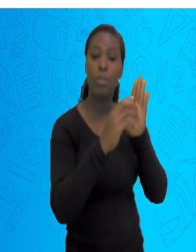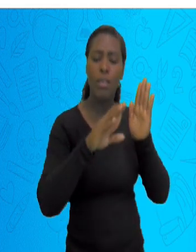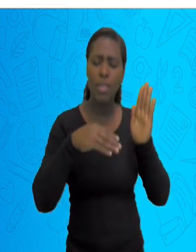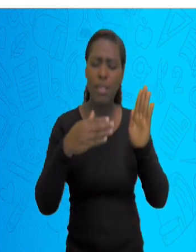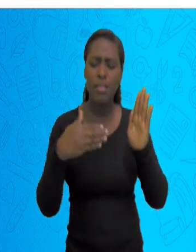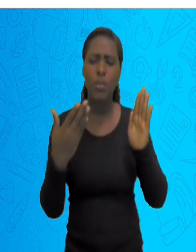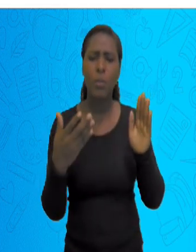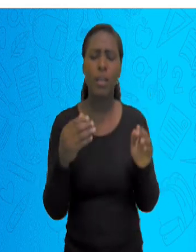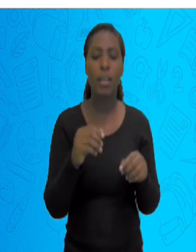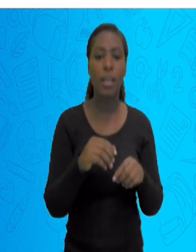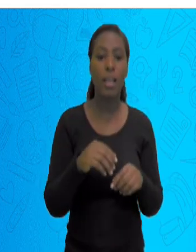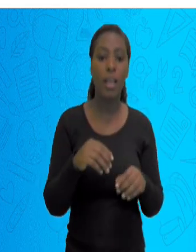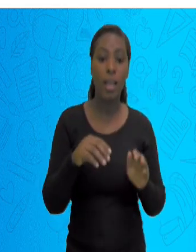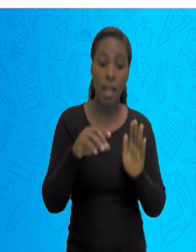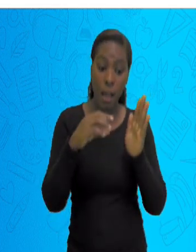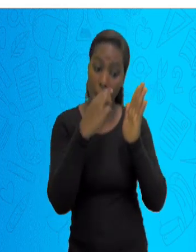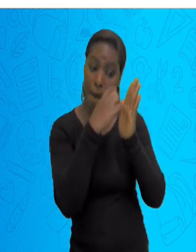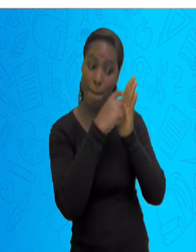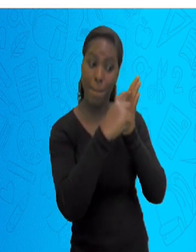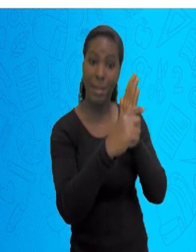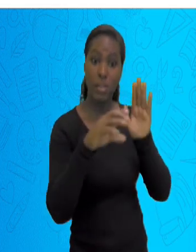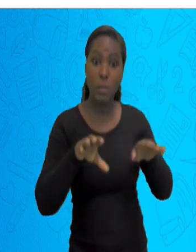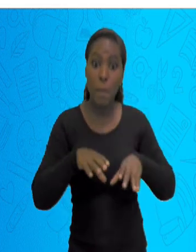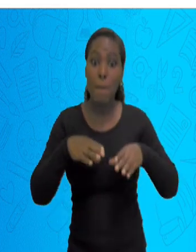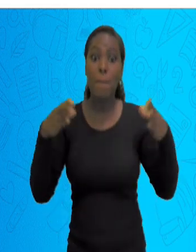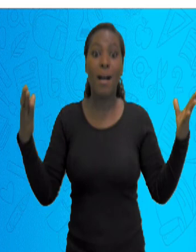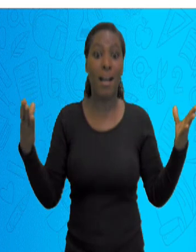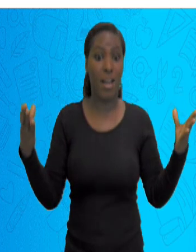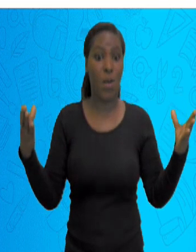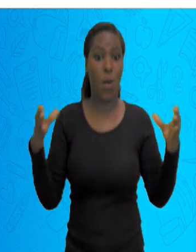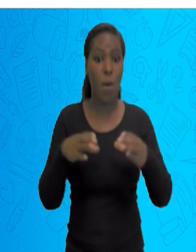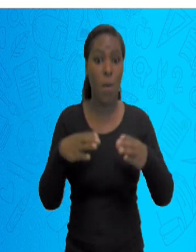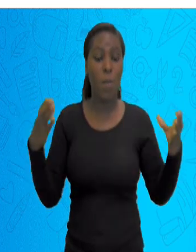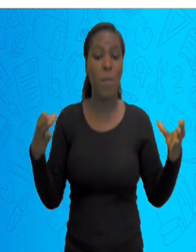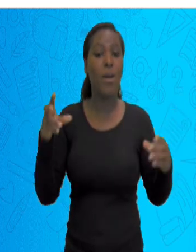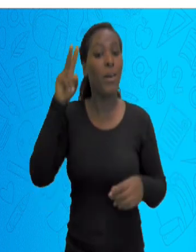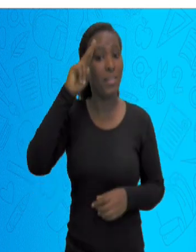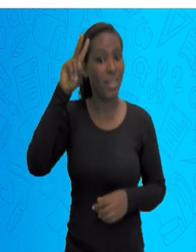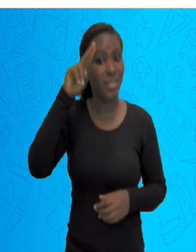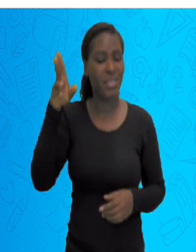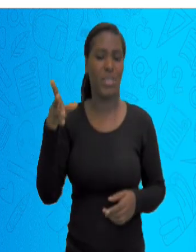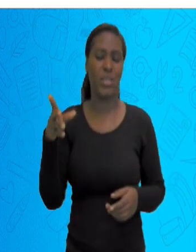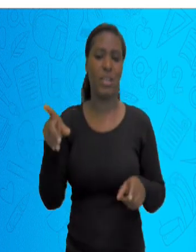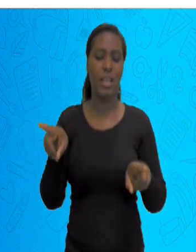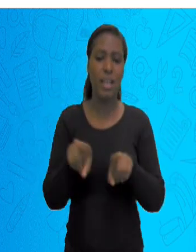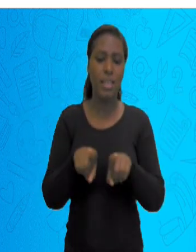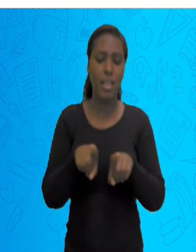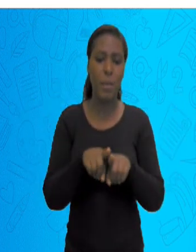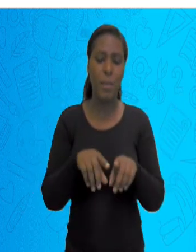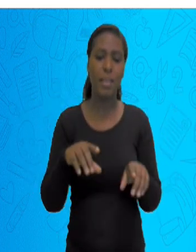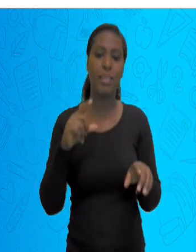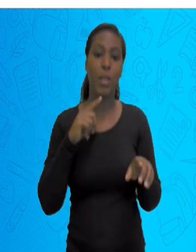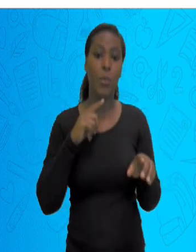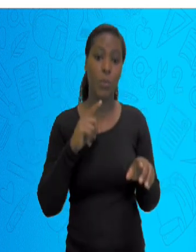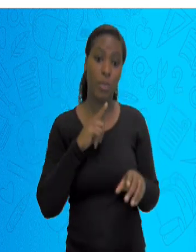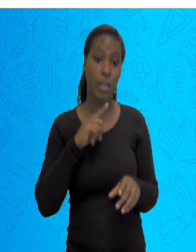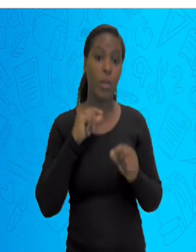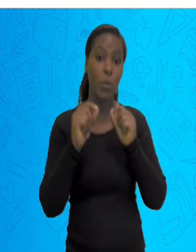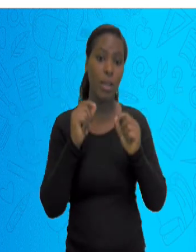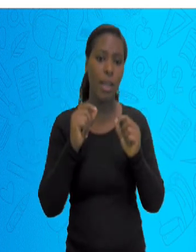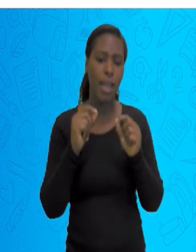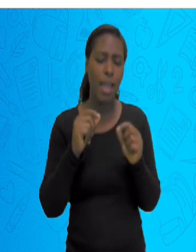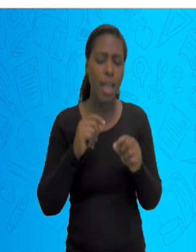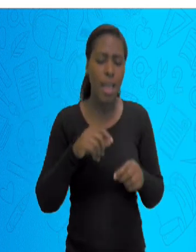parte maior da história. O clímax, que é a parte esperada, sim, é o momento